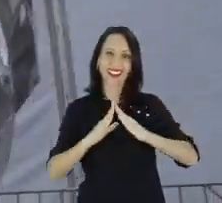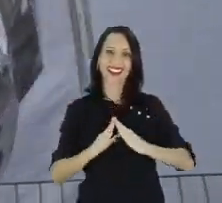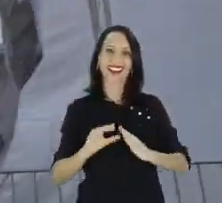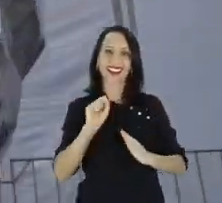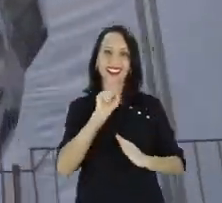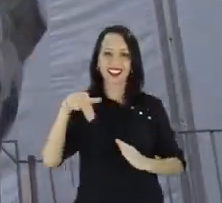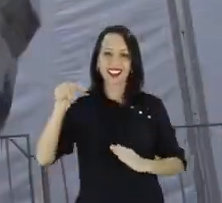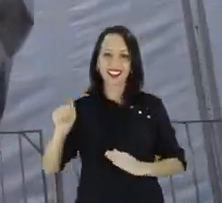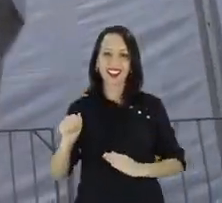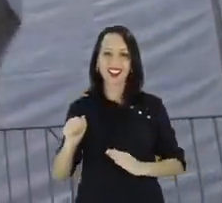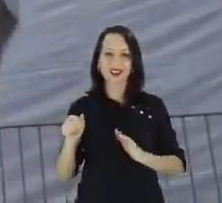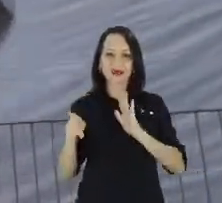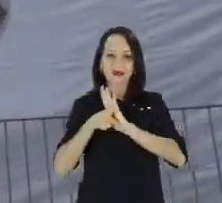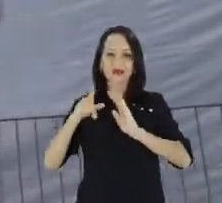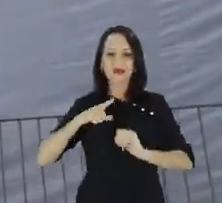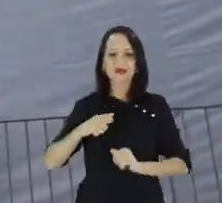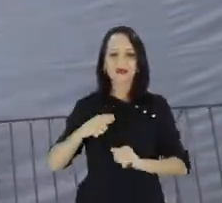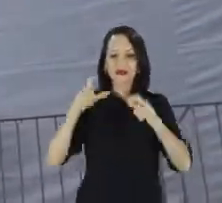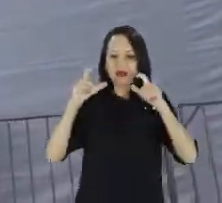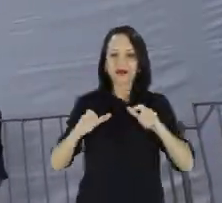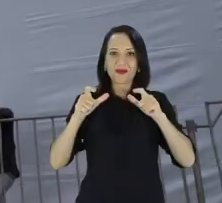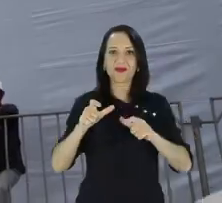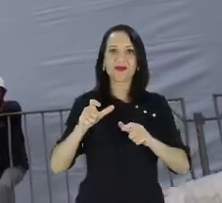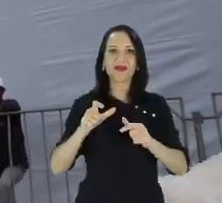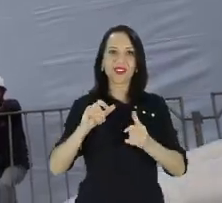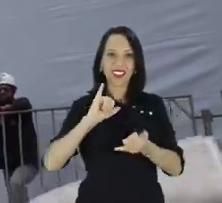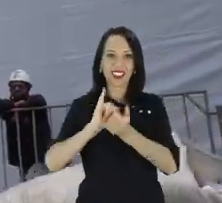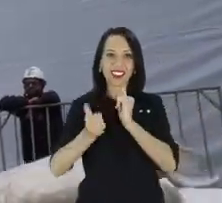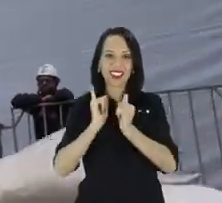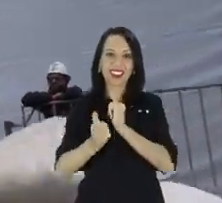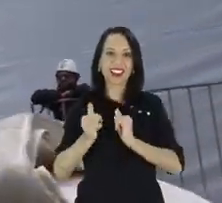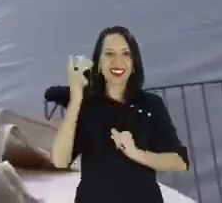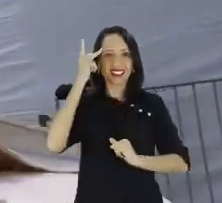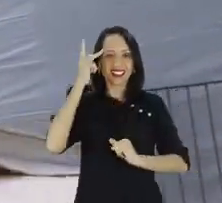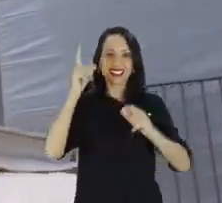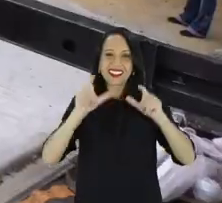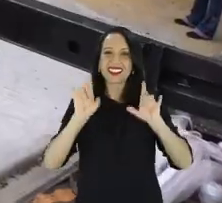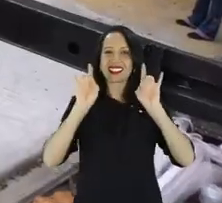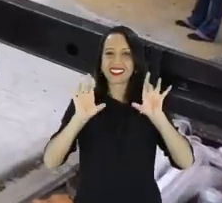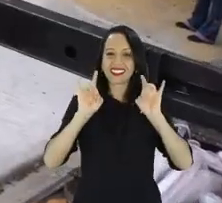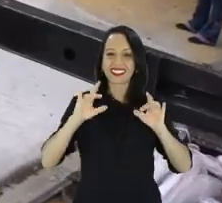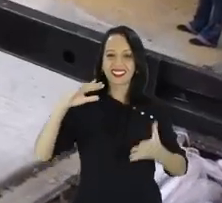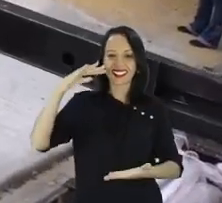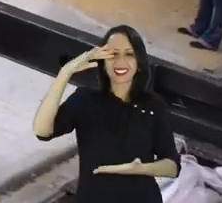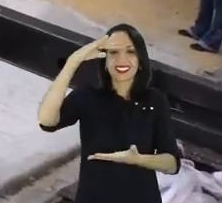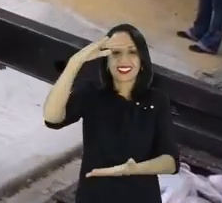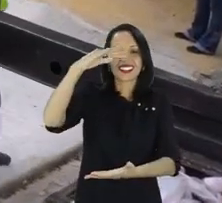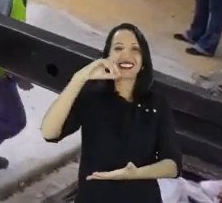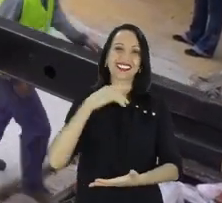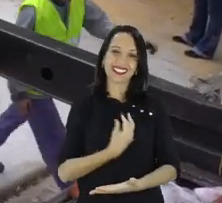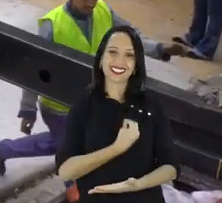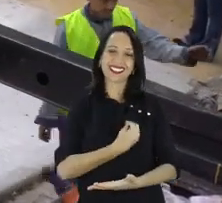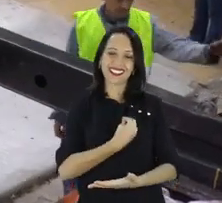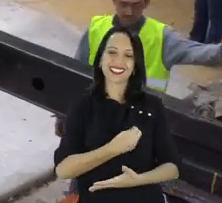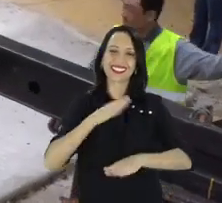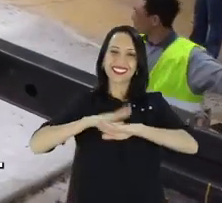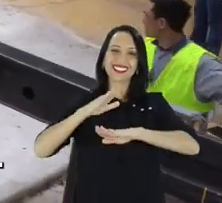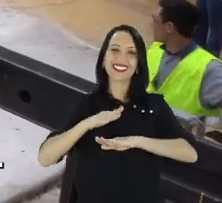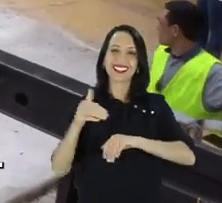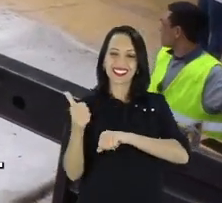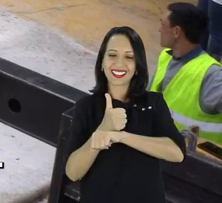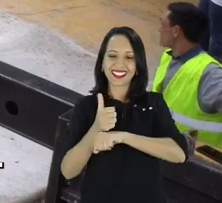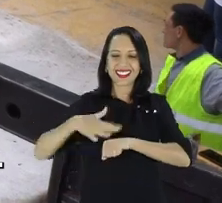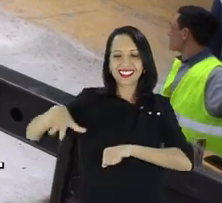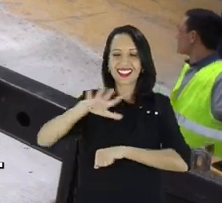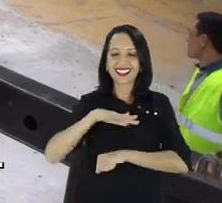é Interlagos Não em qualquer lugar mas no lugar mais especial para os fãs para torcida que que é o lugar mais tradicional